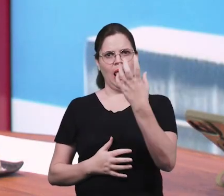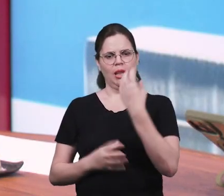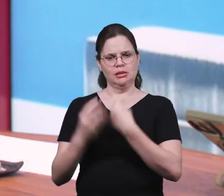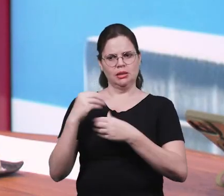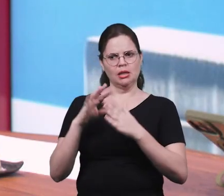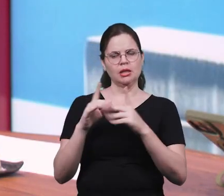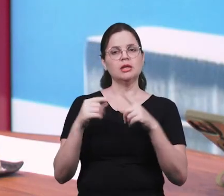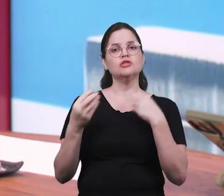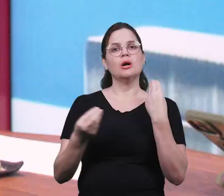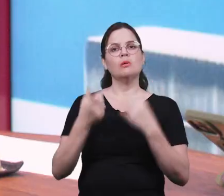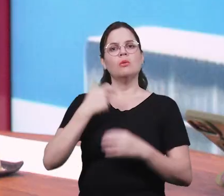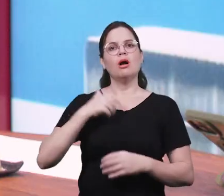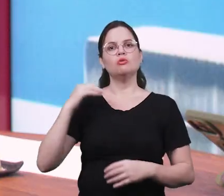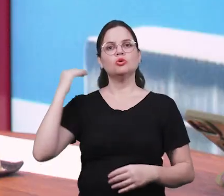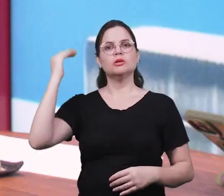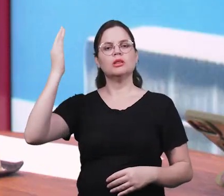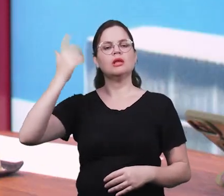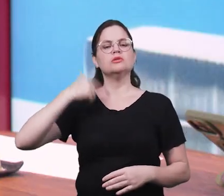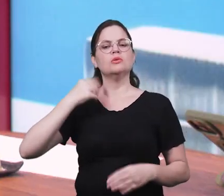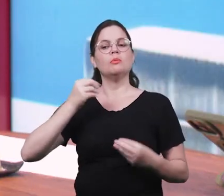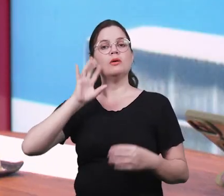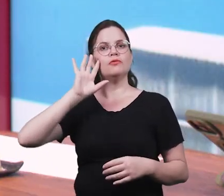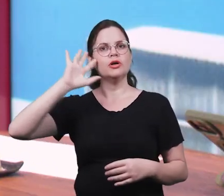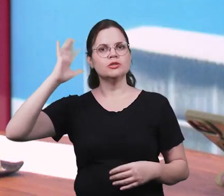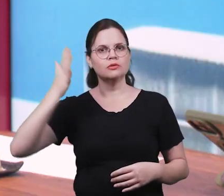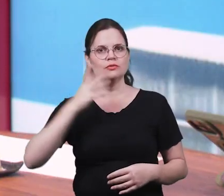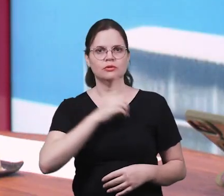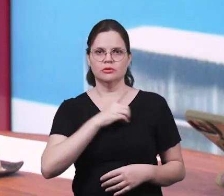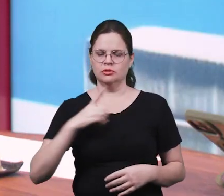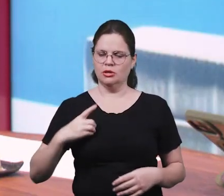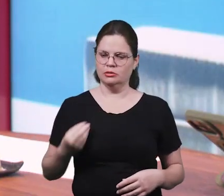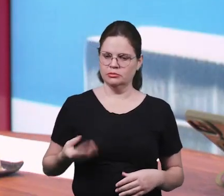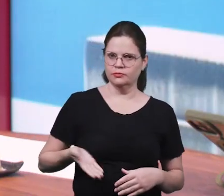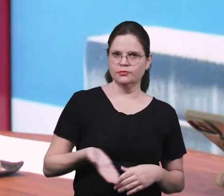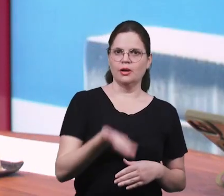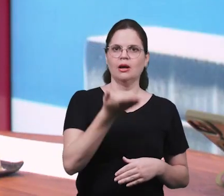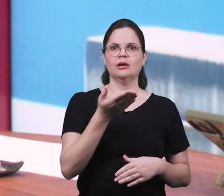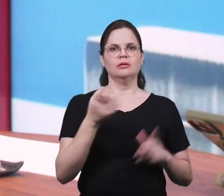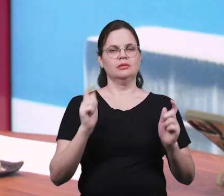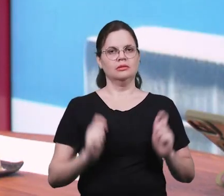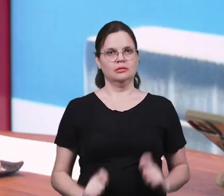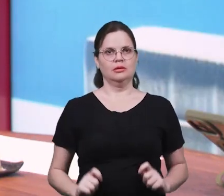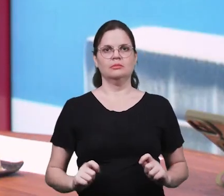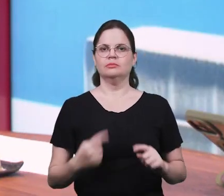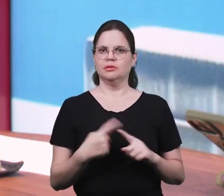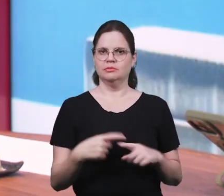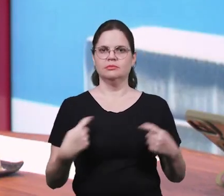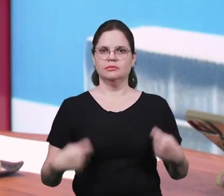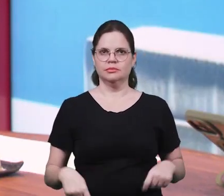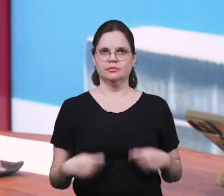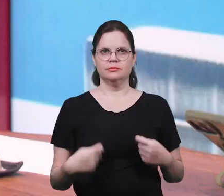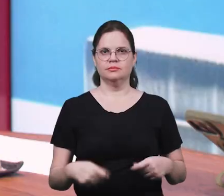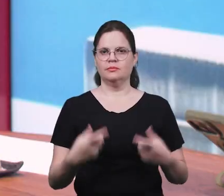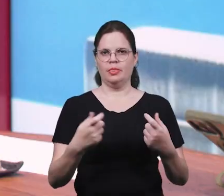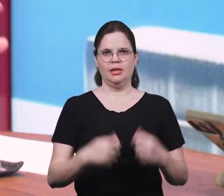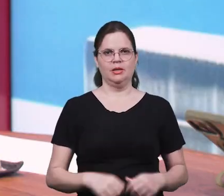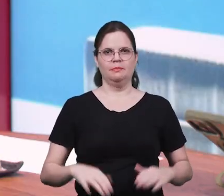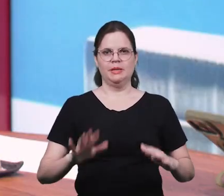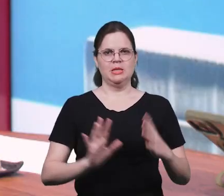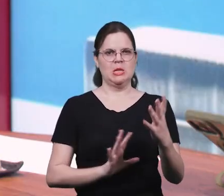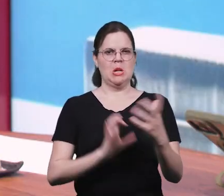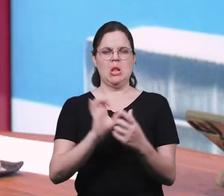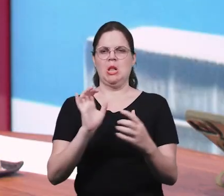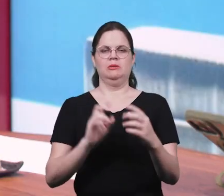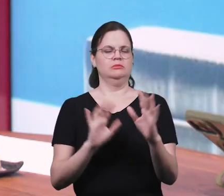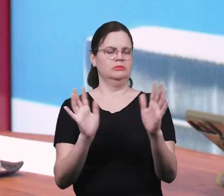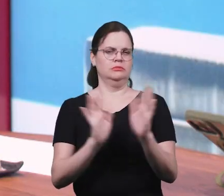a autoridade da presença do diácono, porque isso se faz necessário, sem chamar para briga nem